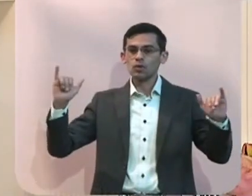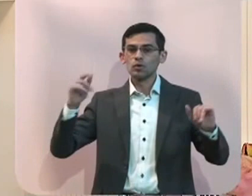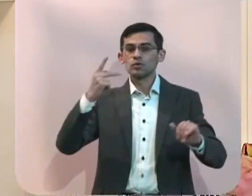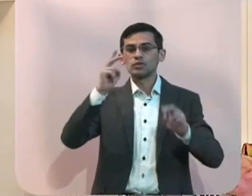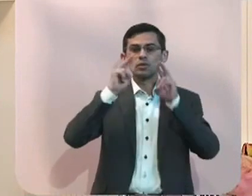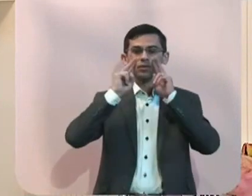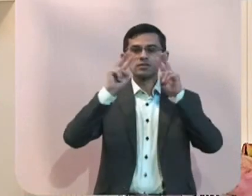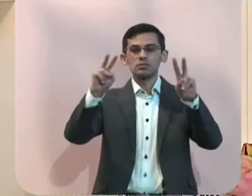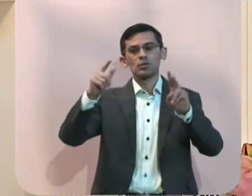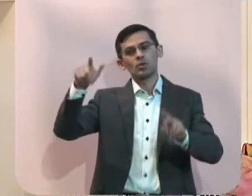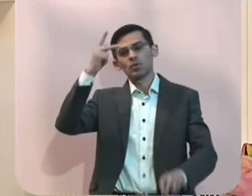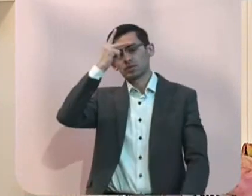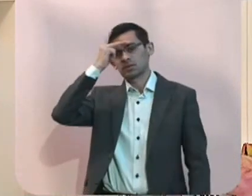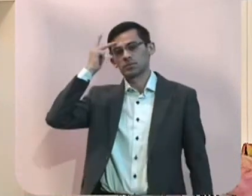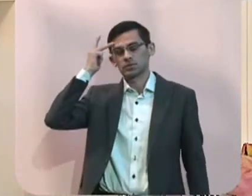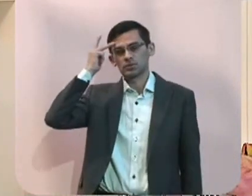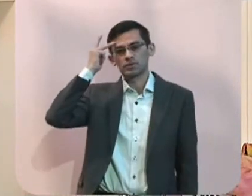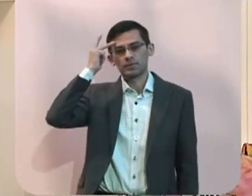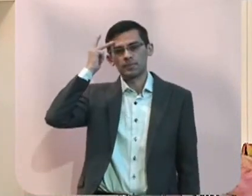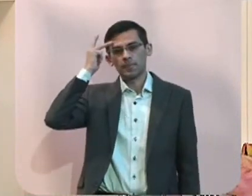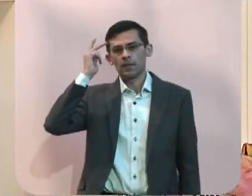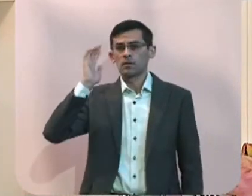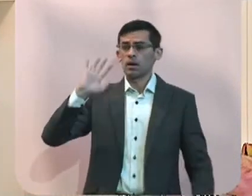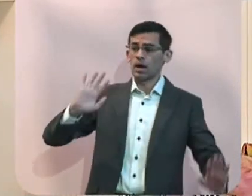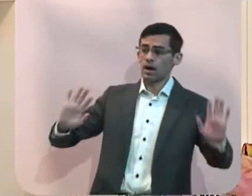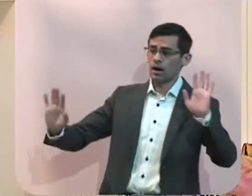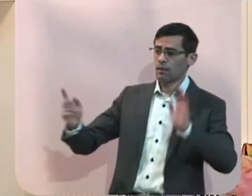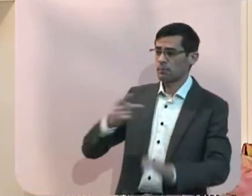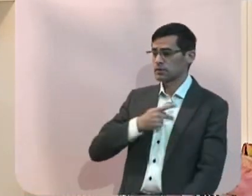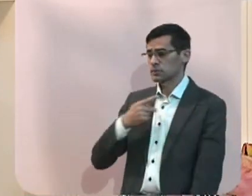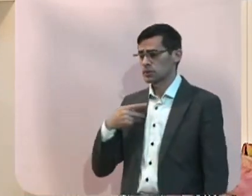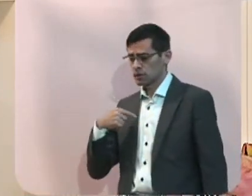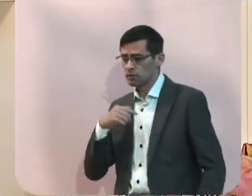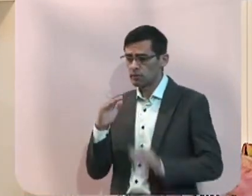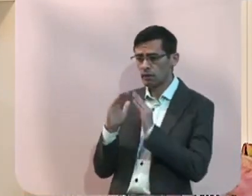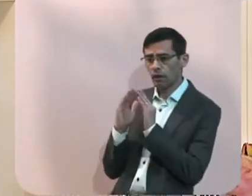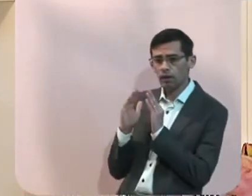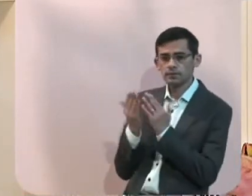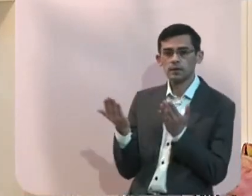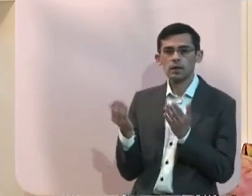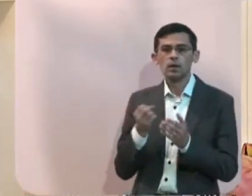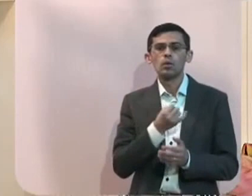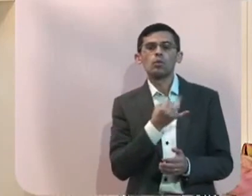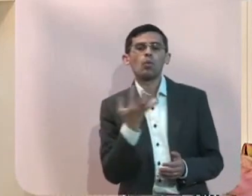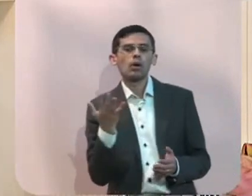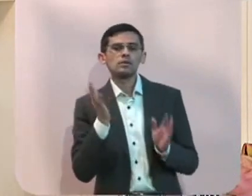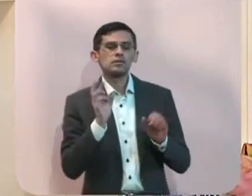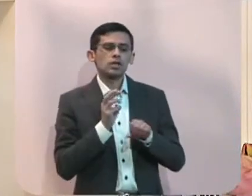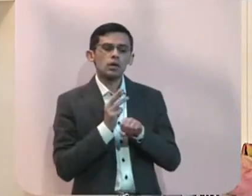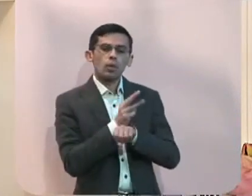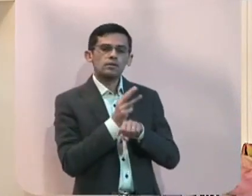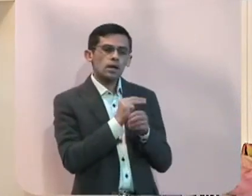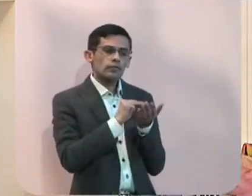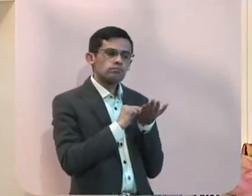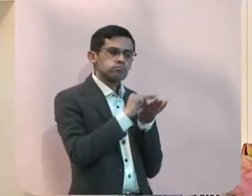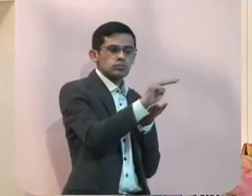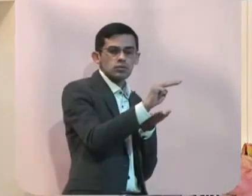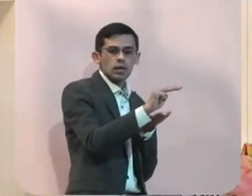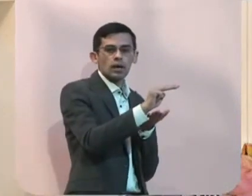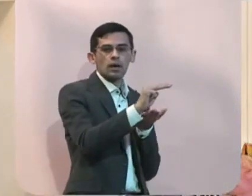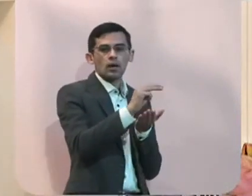alguém? Olha, você vai dizer, pastor, mas eu estou em casa. Mas quantas vezes você passou no WhatsApp uma